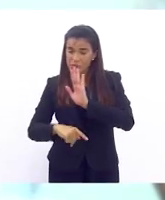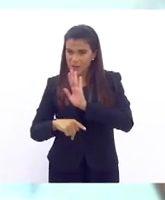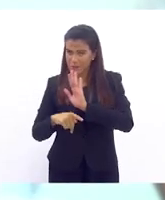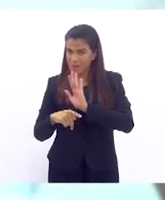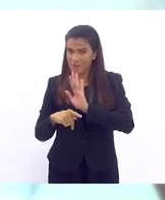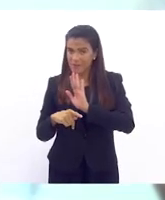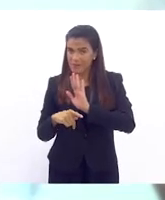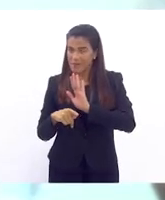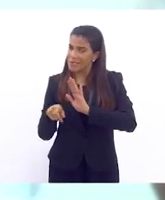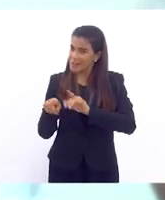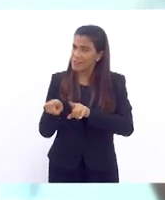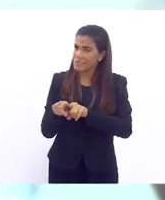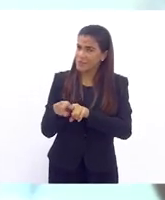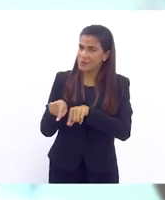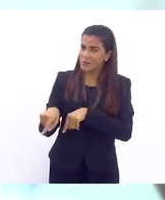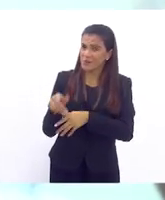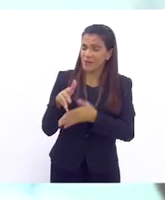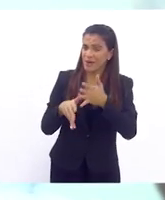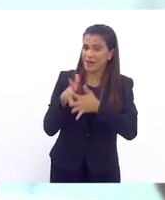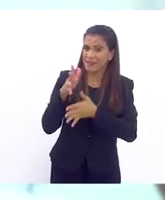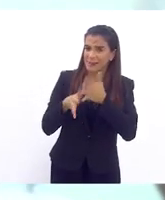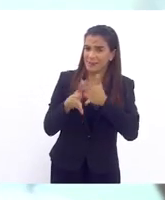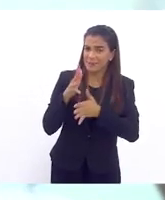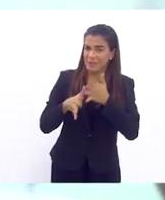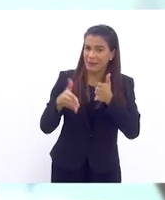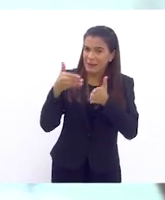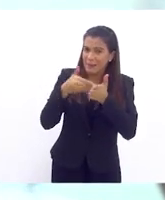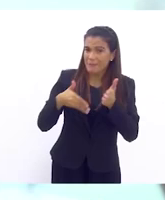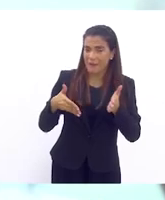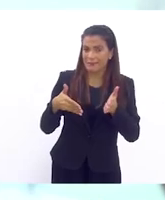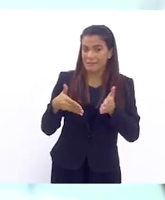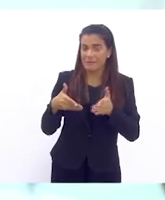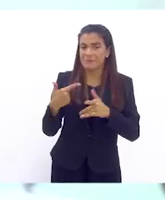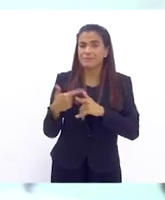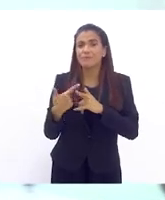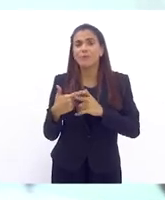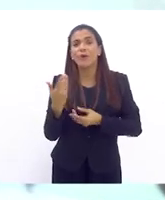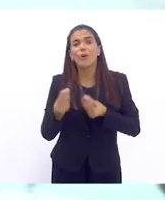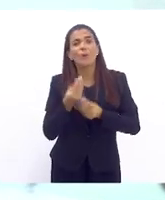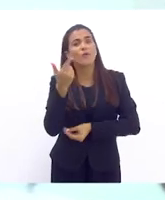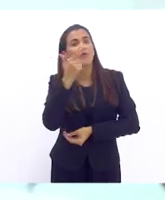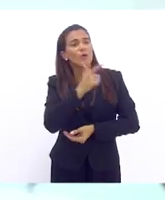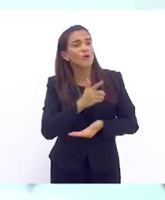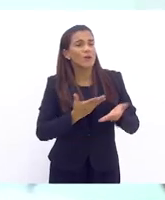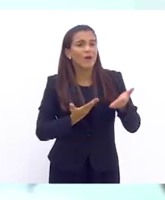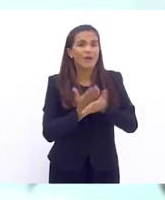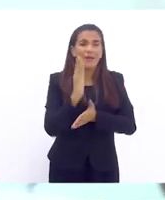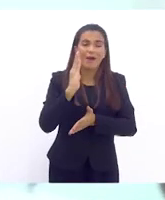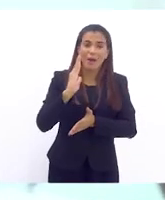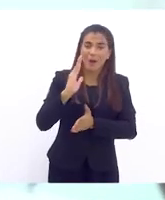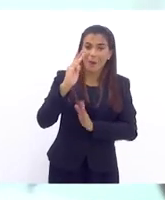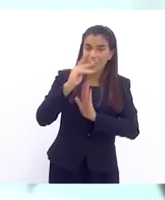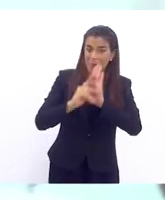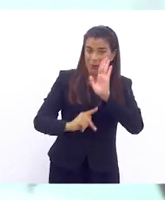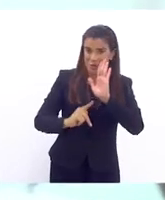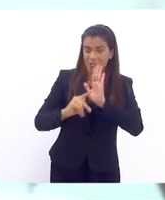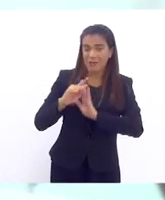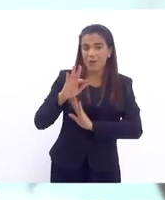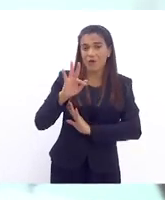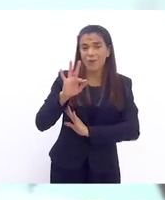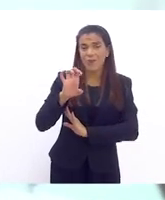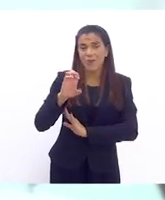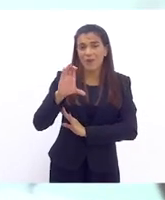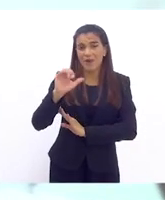isso realmente impacta impacta não só para ele conseguir sei lá eventualmente aprovar um projeto no fecan